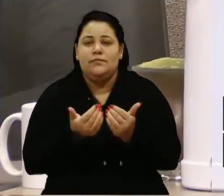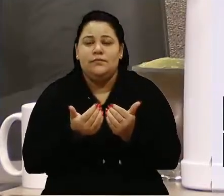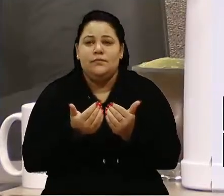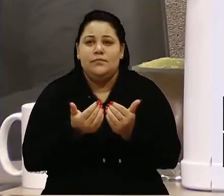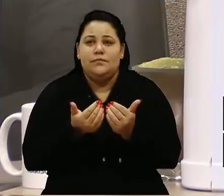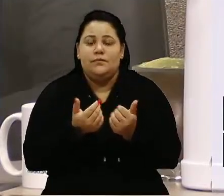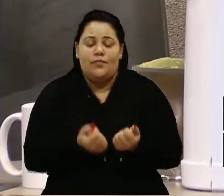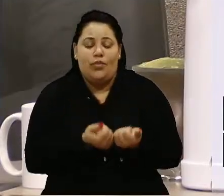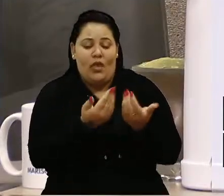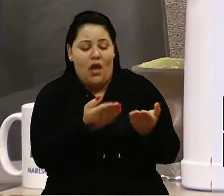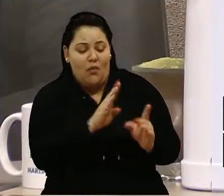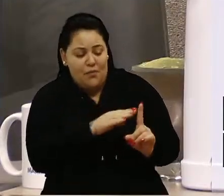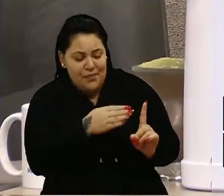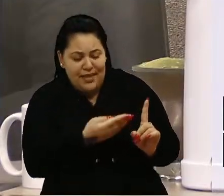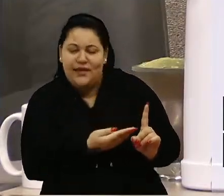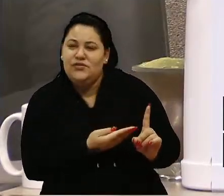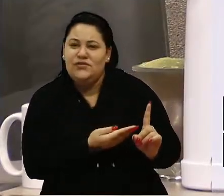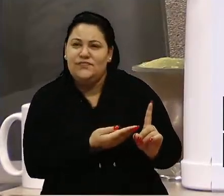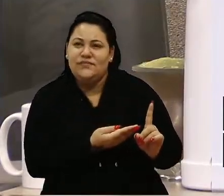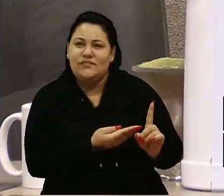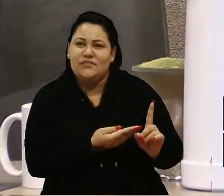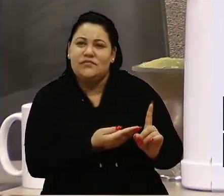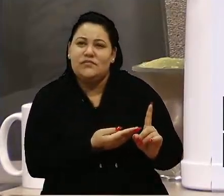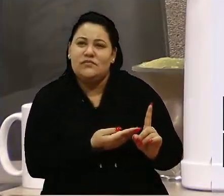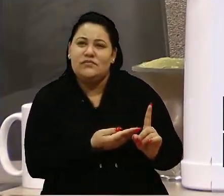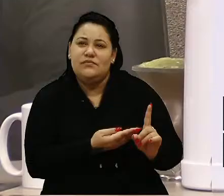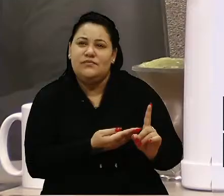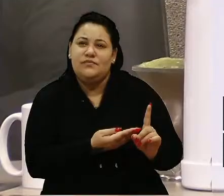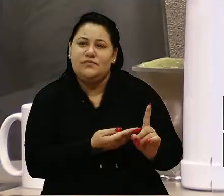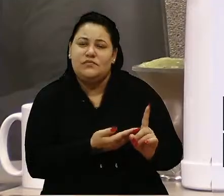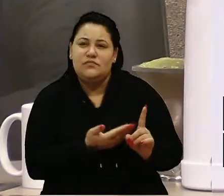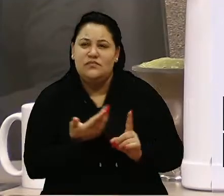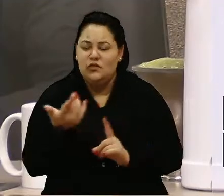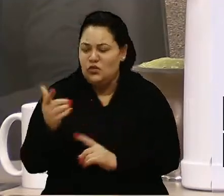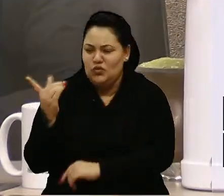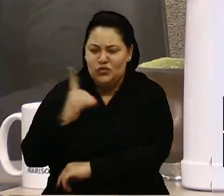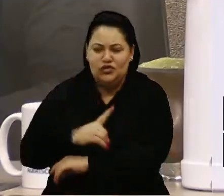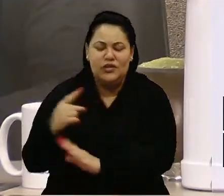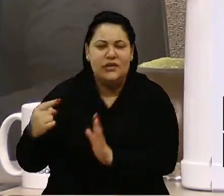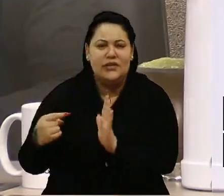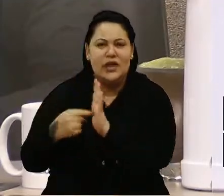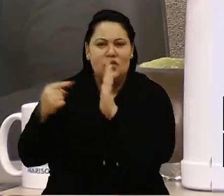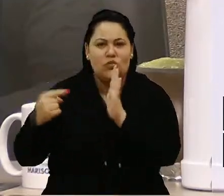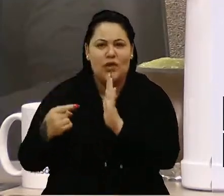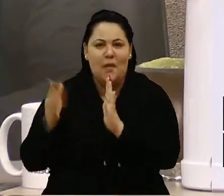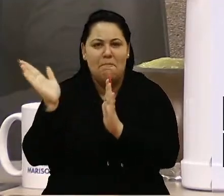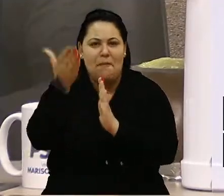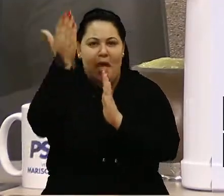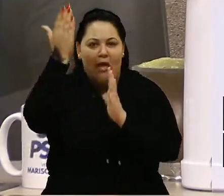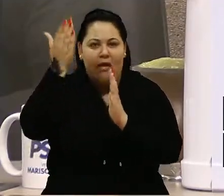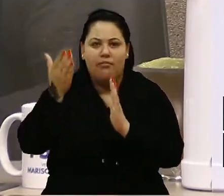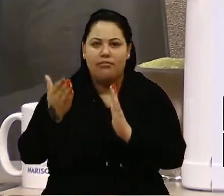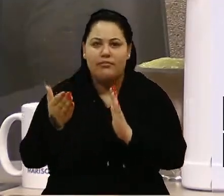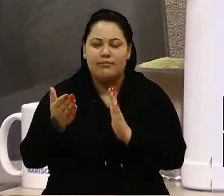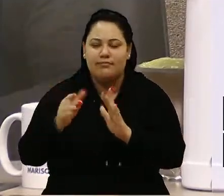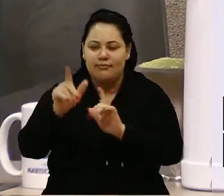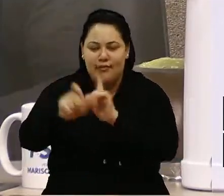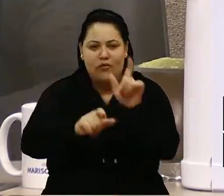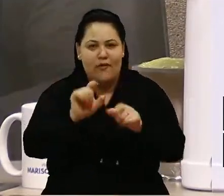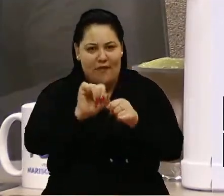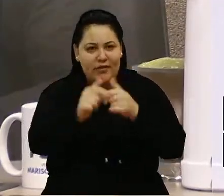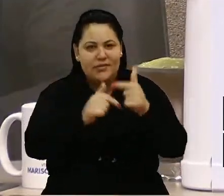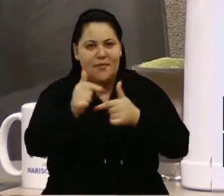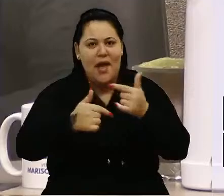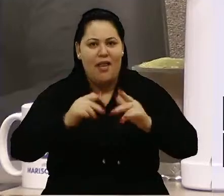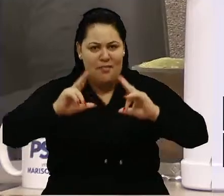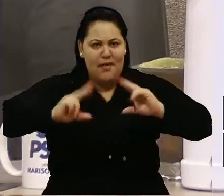uma homenagem e, do outro lado, dar a tapa e dar um tapão na cara das pessoas que fazem esse serviço, né? Eles